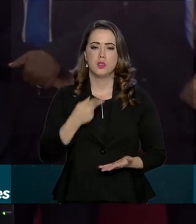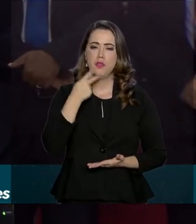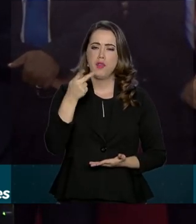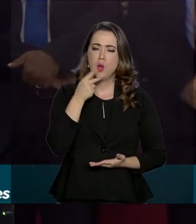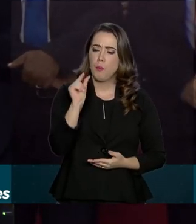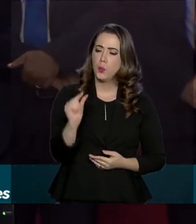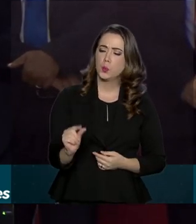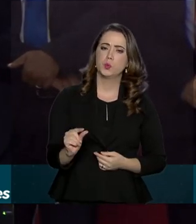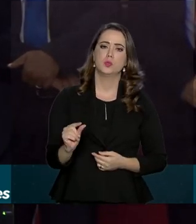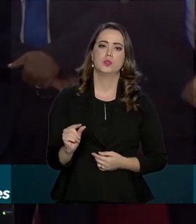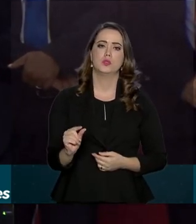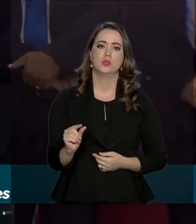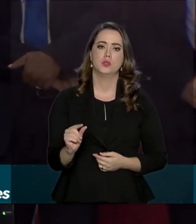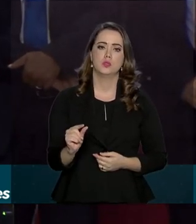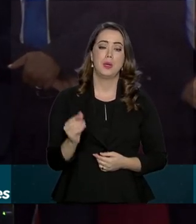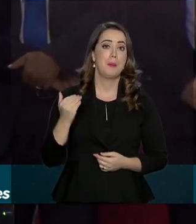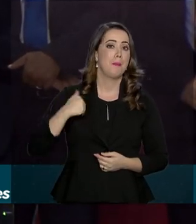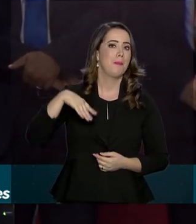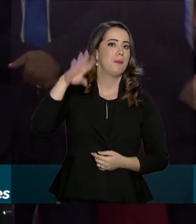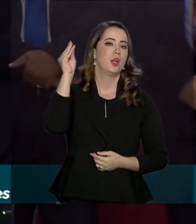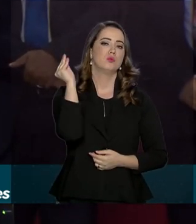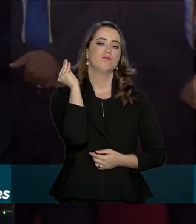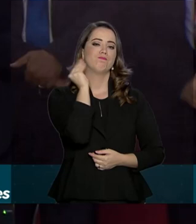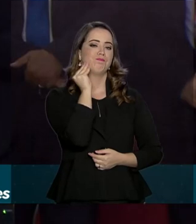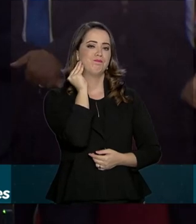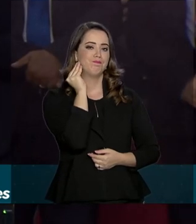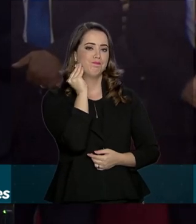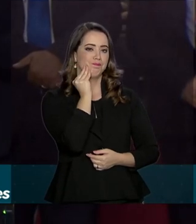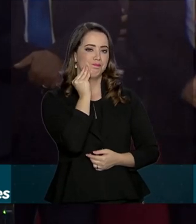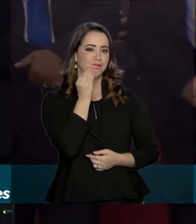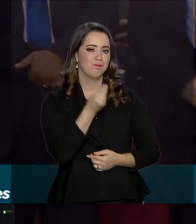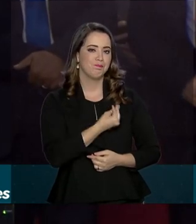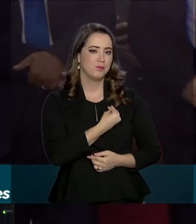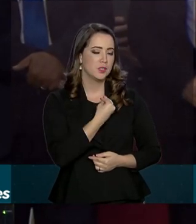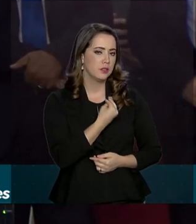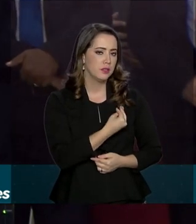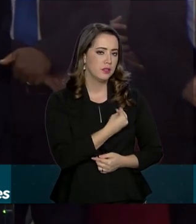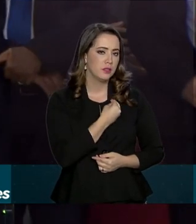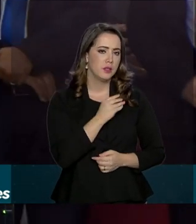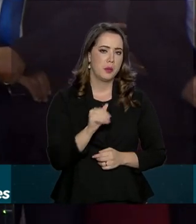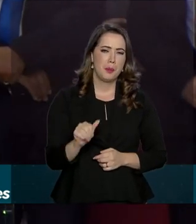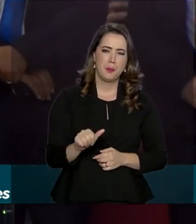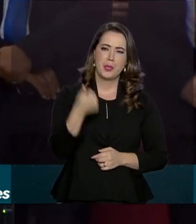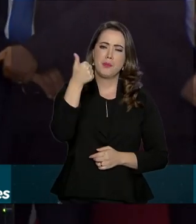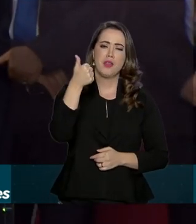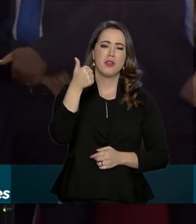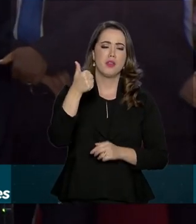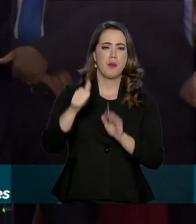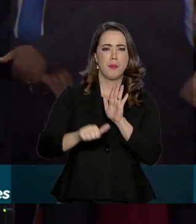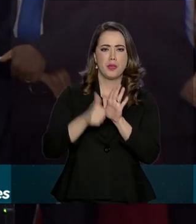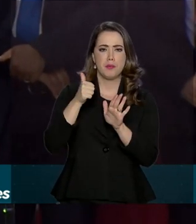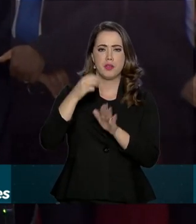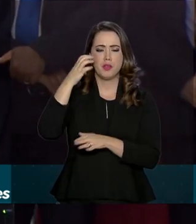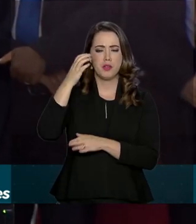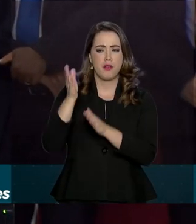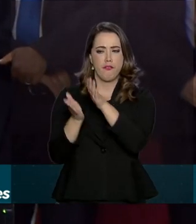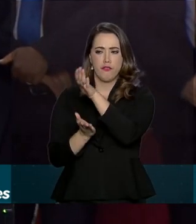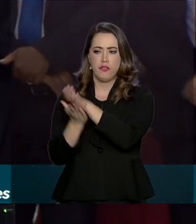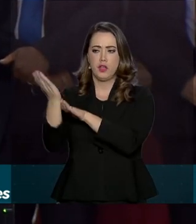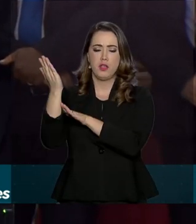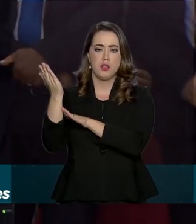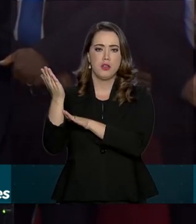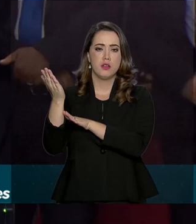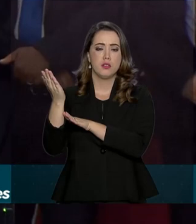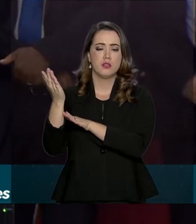muito, a maior experiência que eu tive na minha vida foi na minha primeira viagem, o ano retrasado,